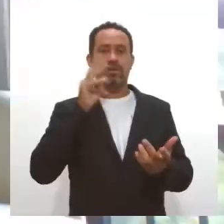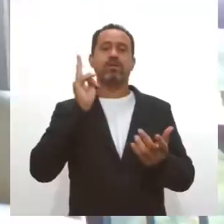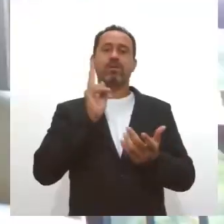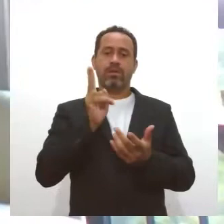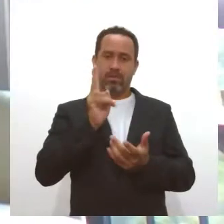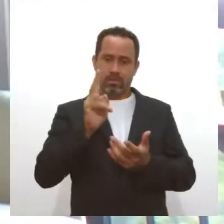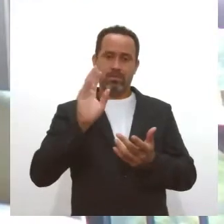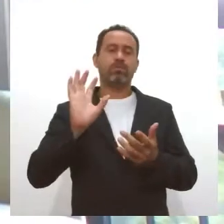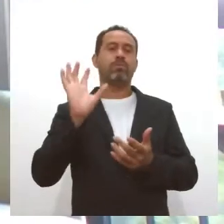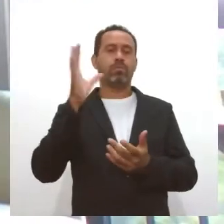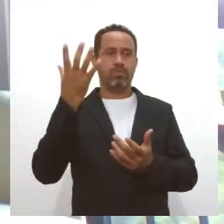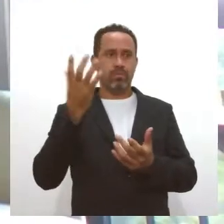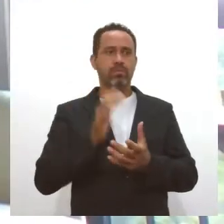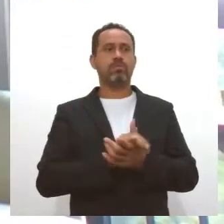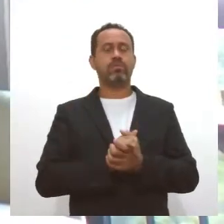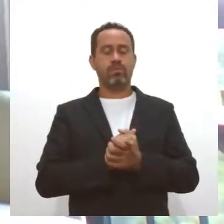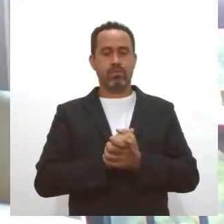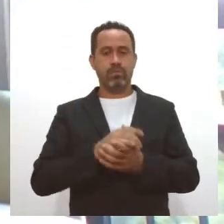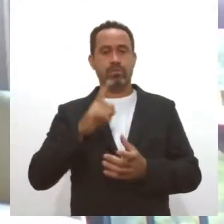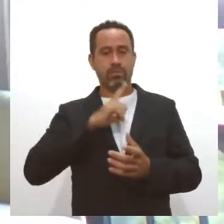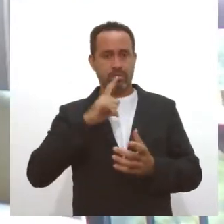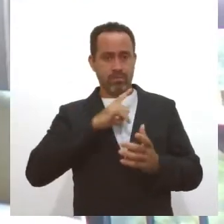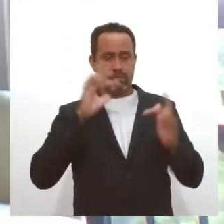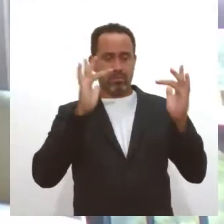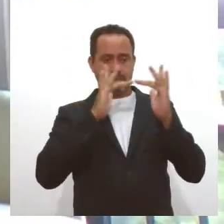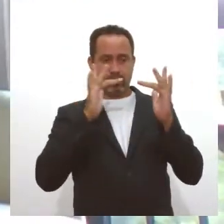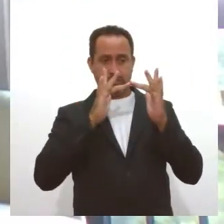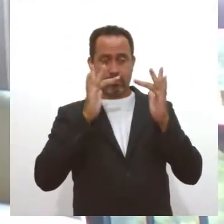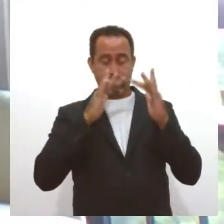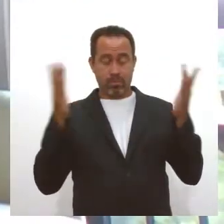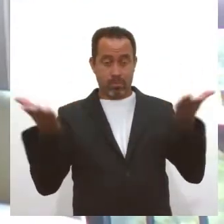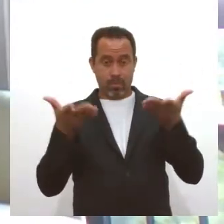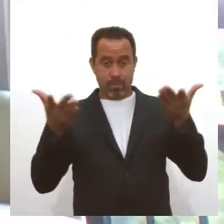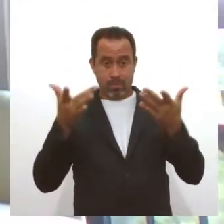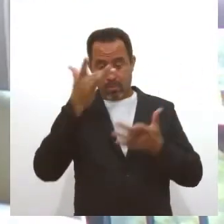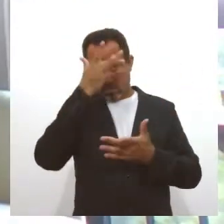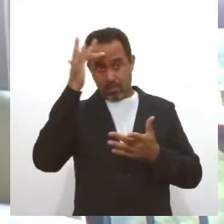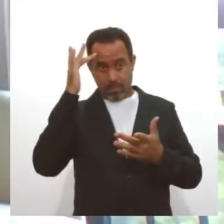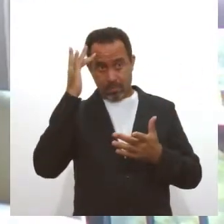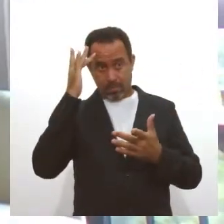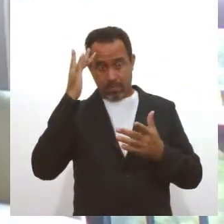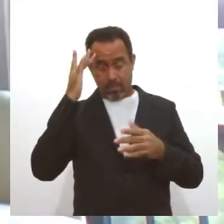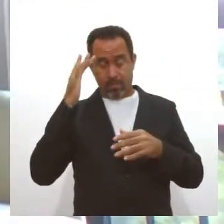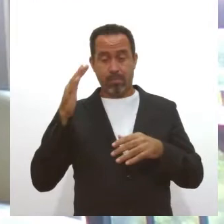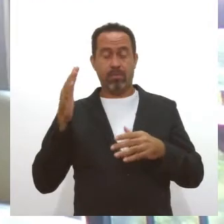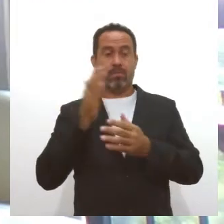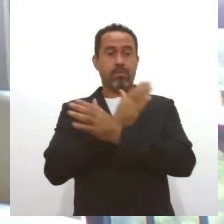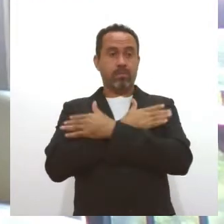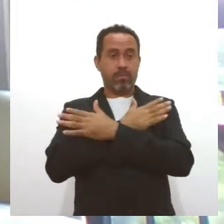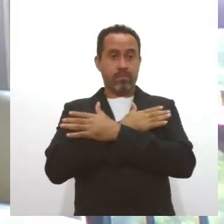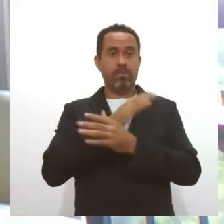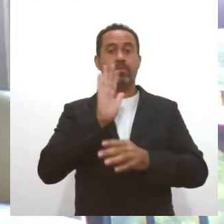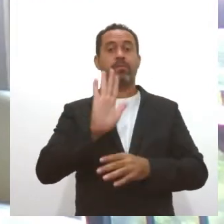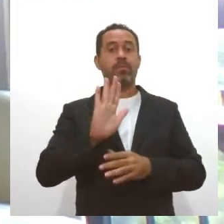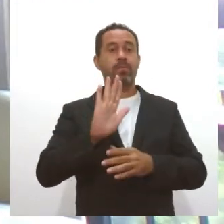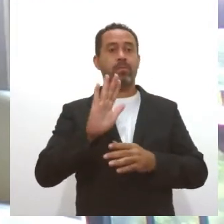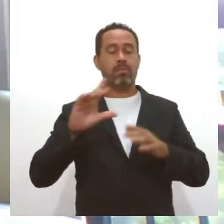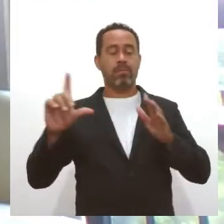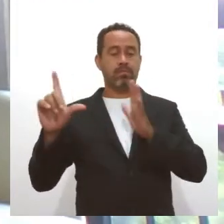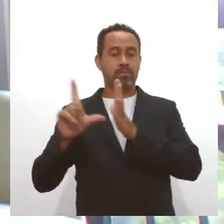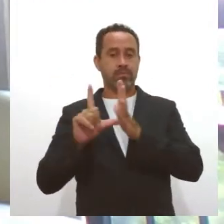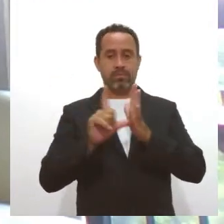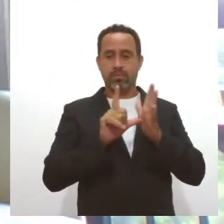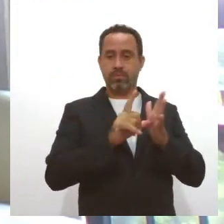ocorrem. Nós mantivemos contato nesse período agora, né, que era ponto facultativo, mas o comércio